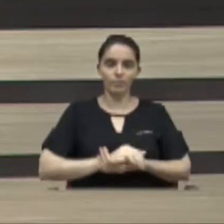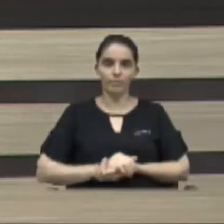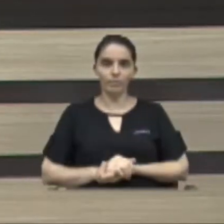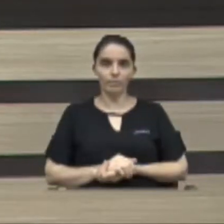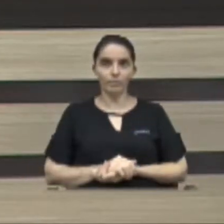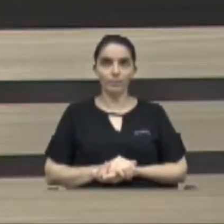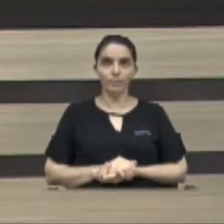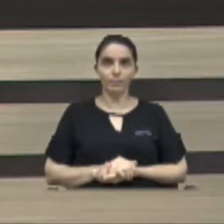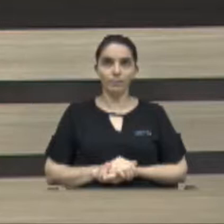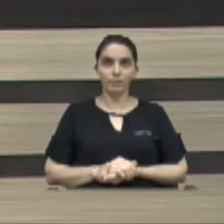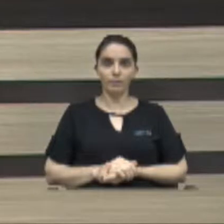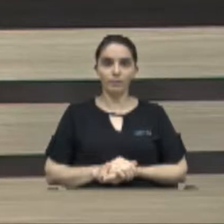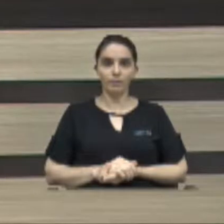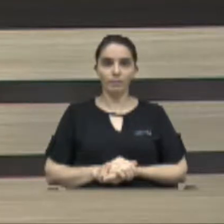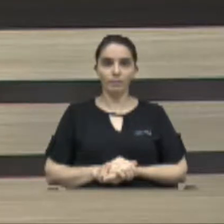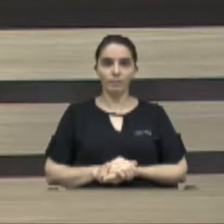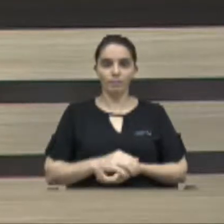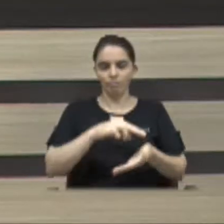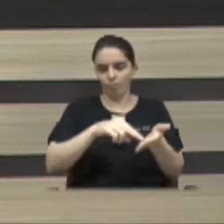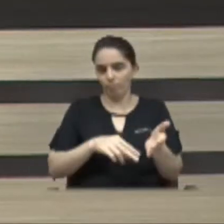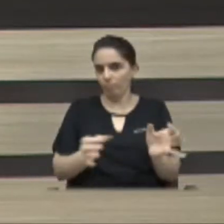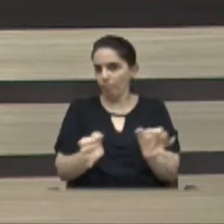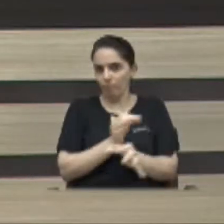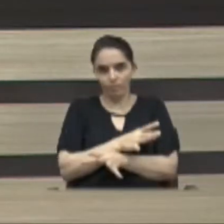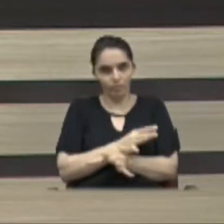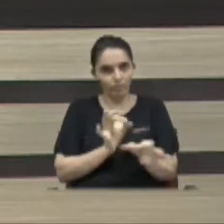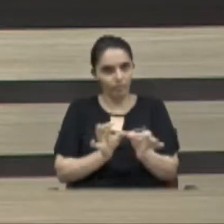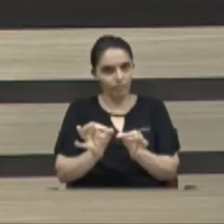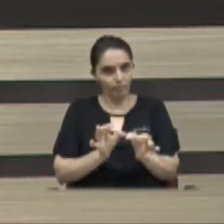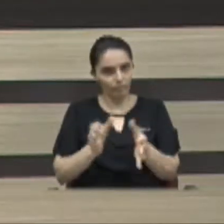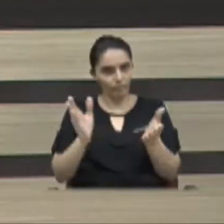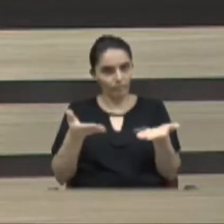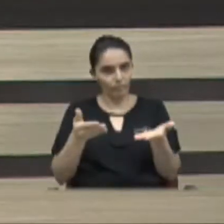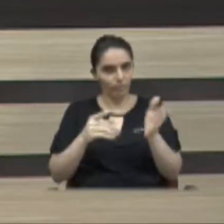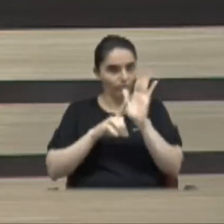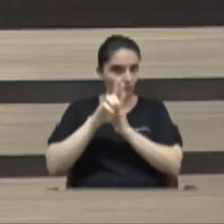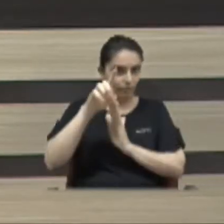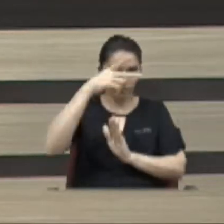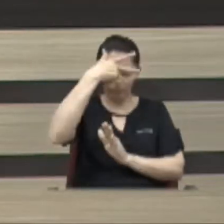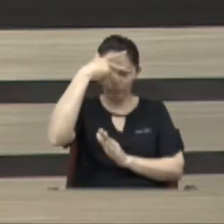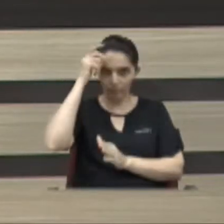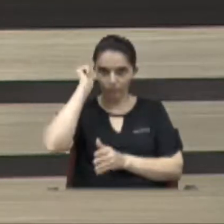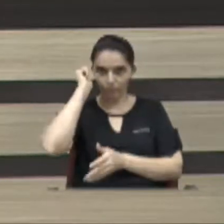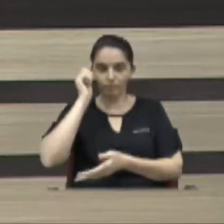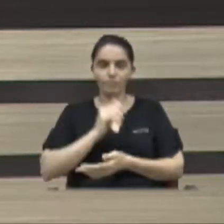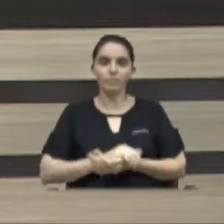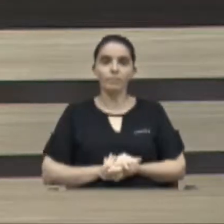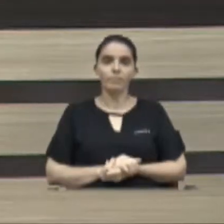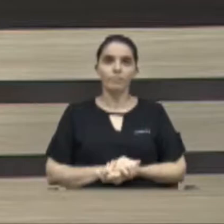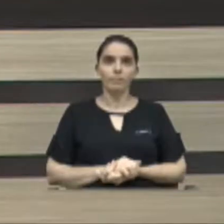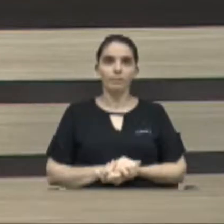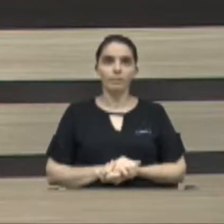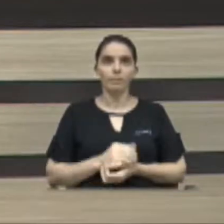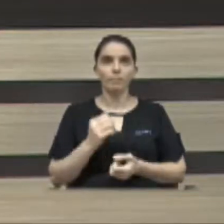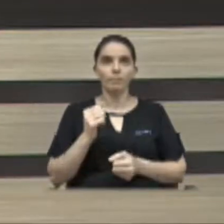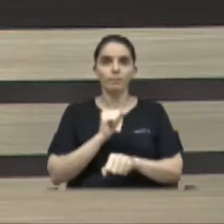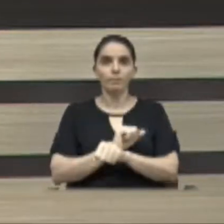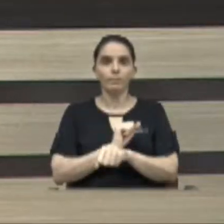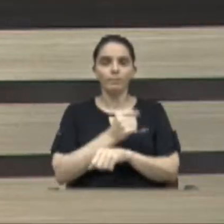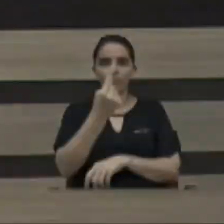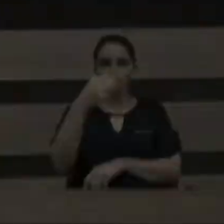Senhor presidente, não há mais matéria. Passaremos aos requerimentos. Sessão